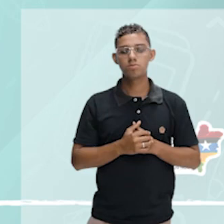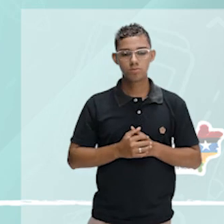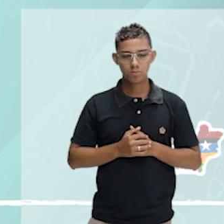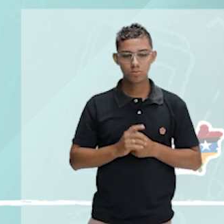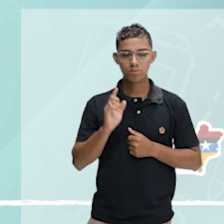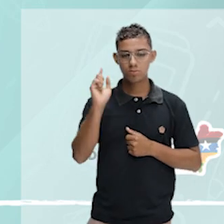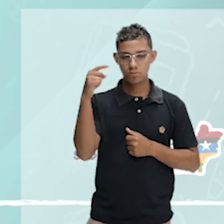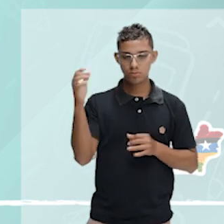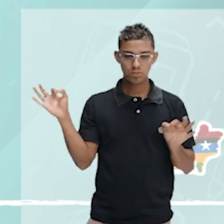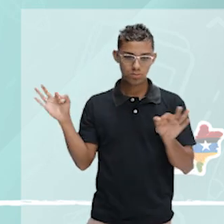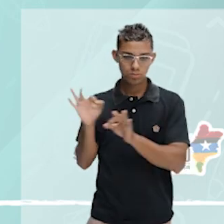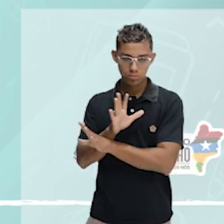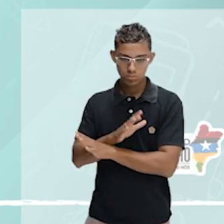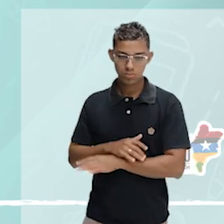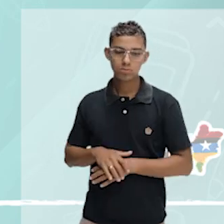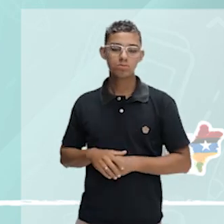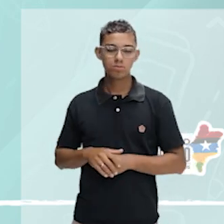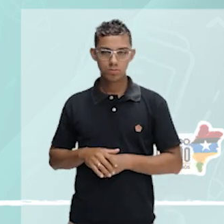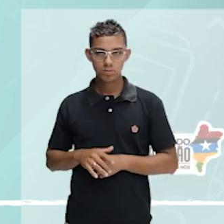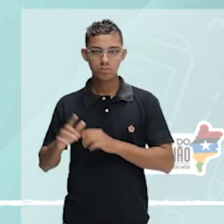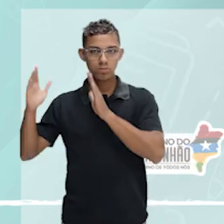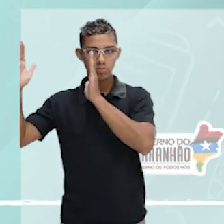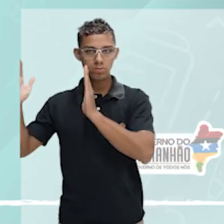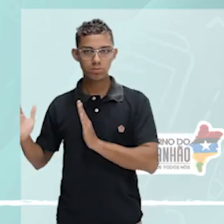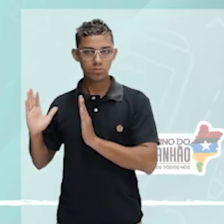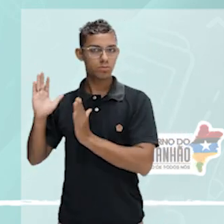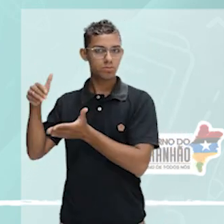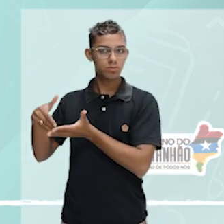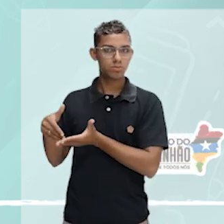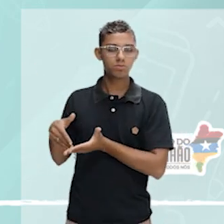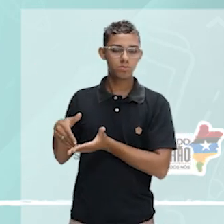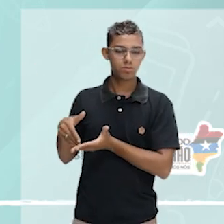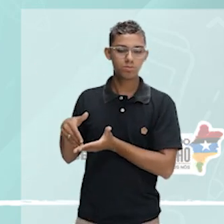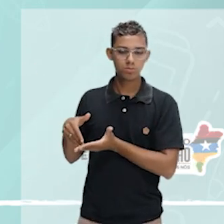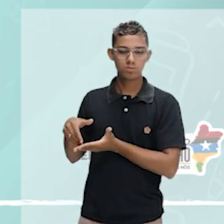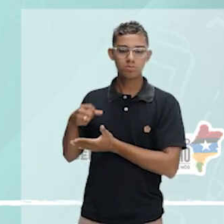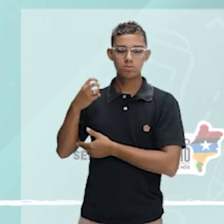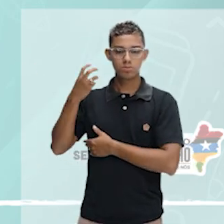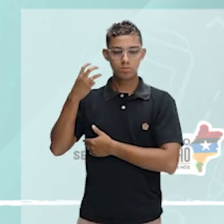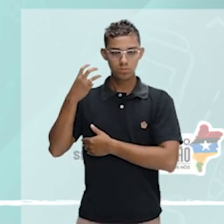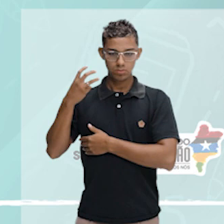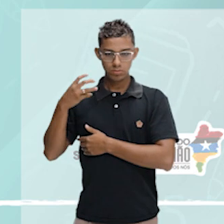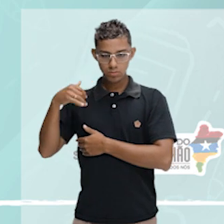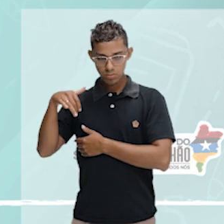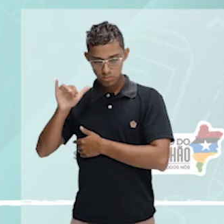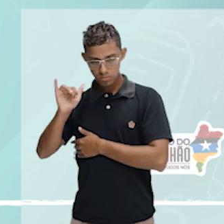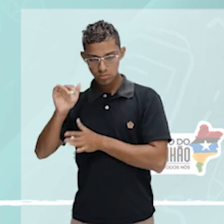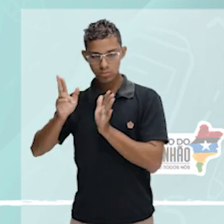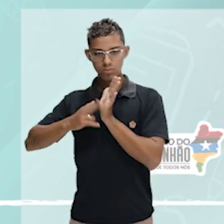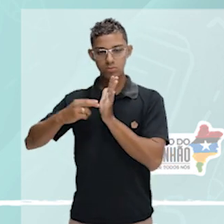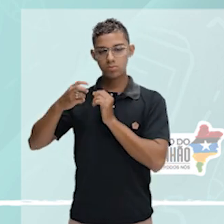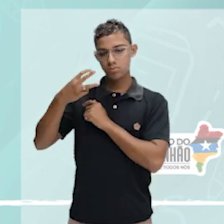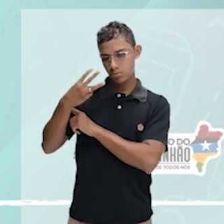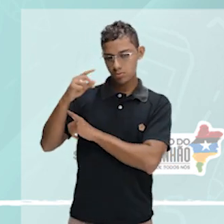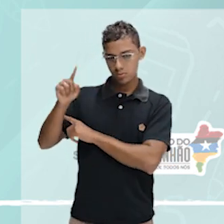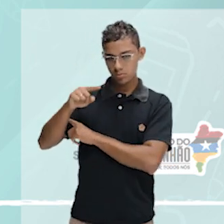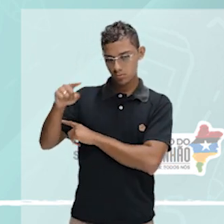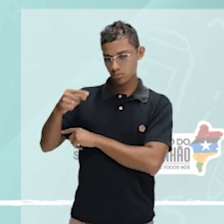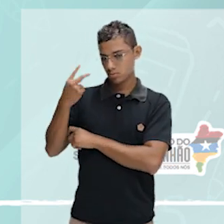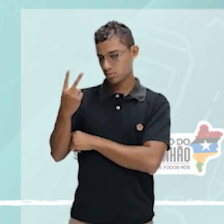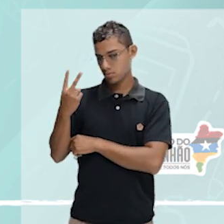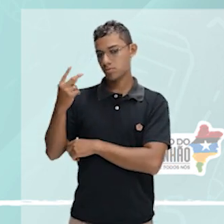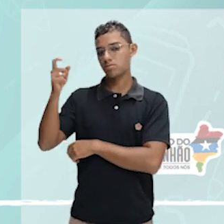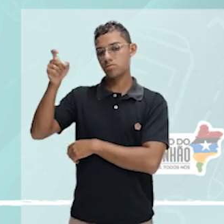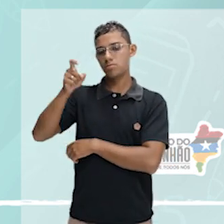- 1 e por fim esse resultado vai ser multiplicado pelo 3 Então nós vamos fazer isso cada